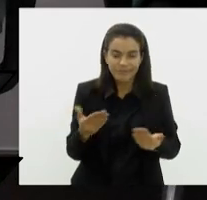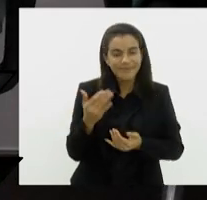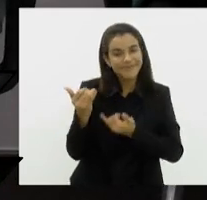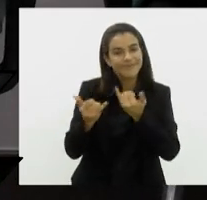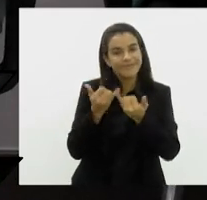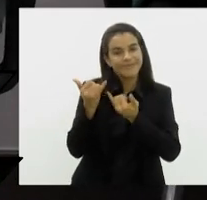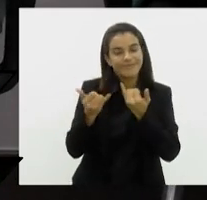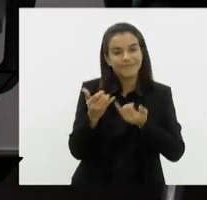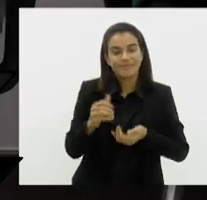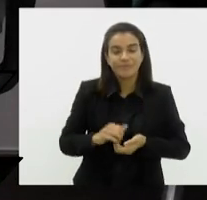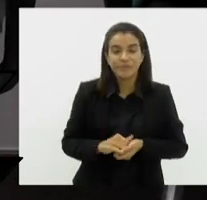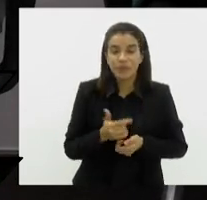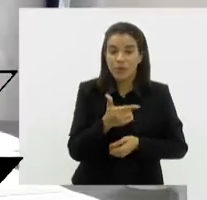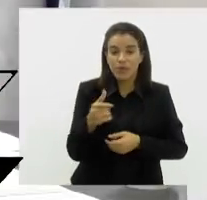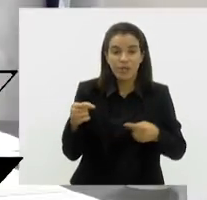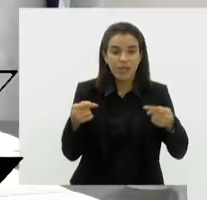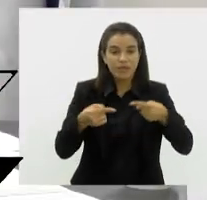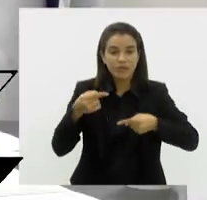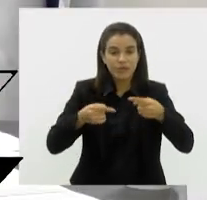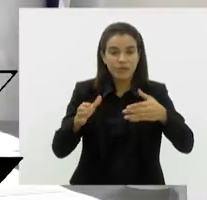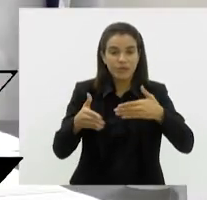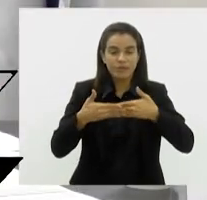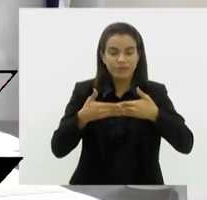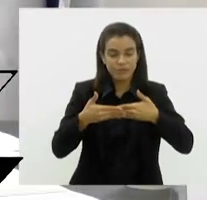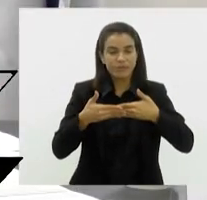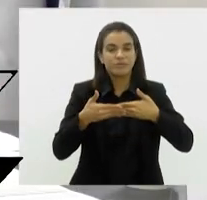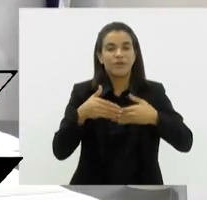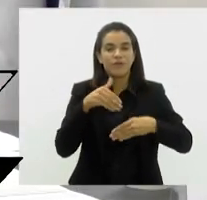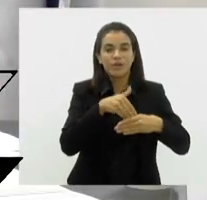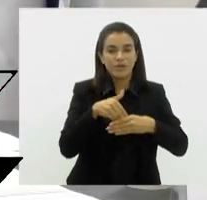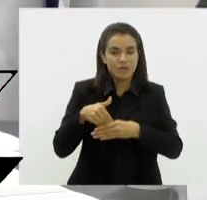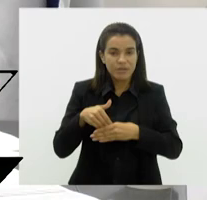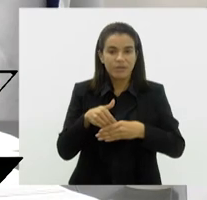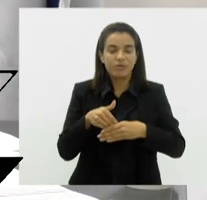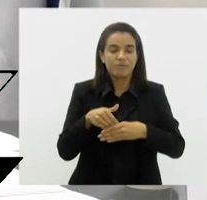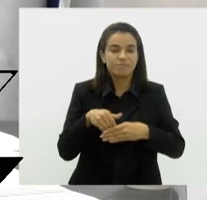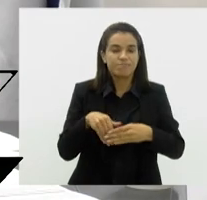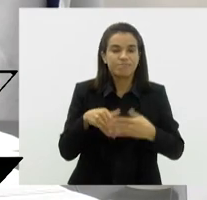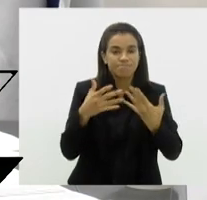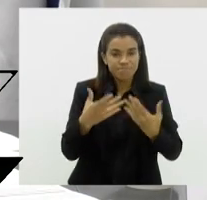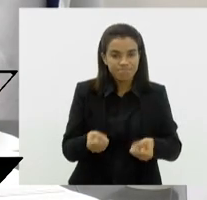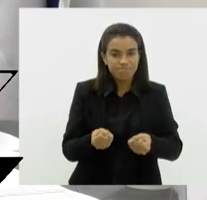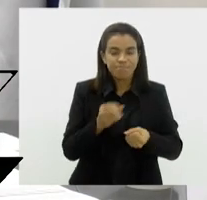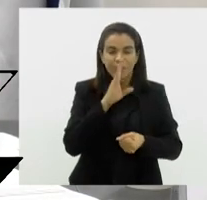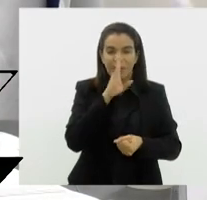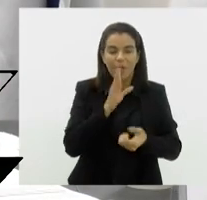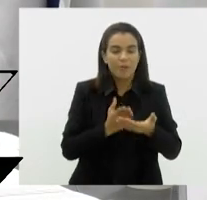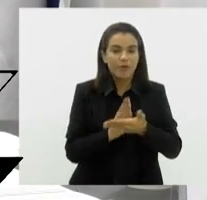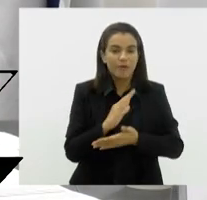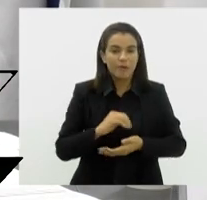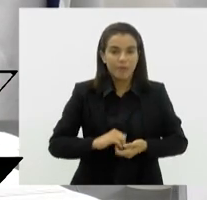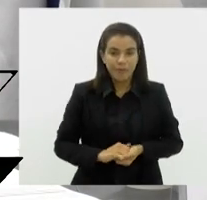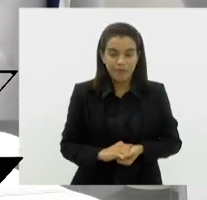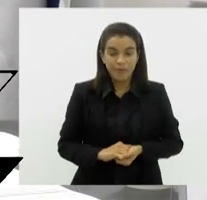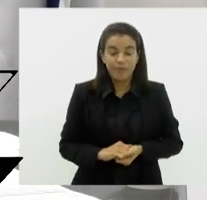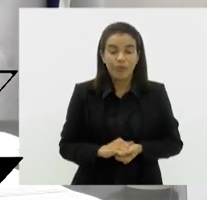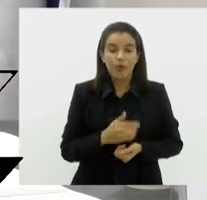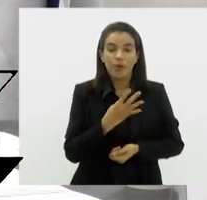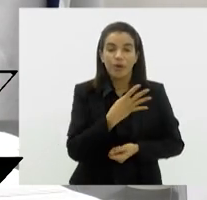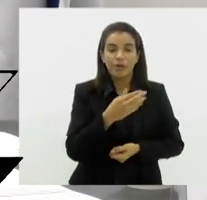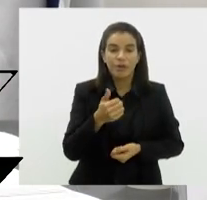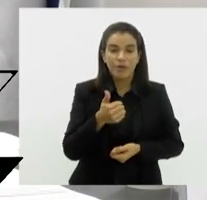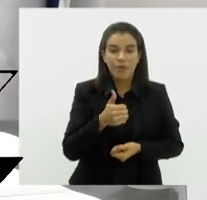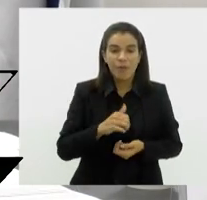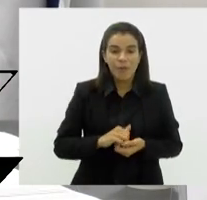brincando. E não havendo quem queira discutir, encerrada a discussão, em votação, os senhores que aprovam, permaneçam como estão, aprovado. 41 da